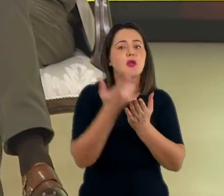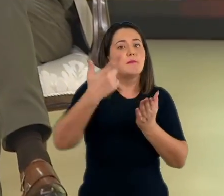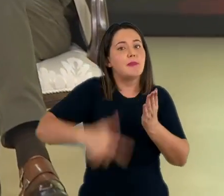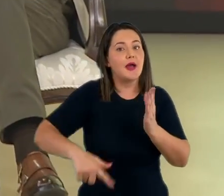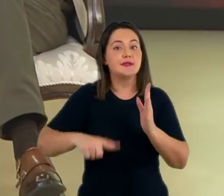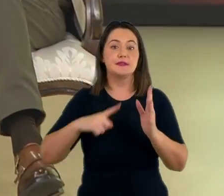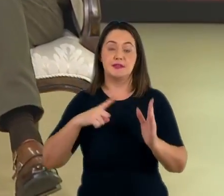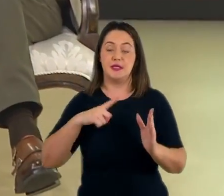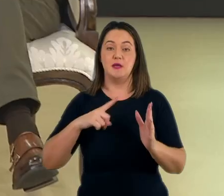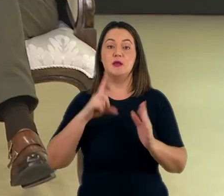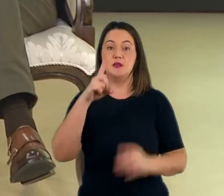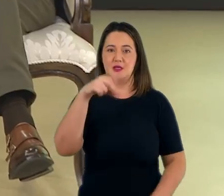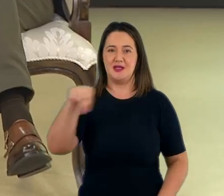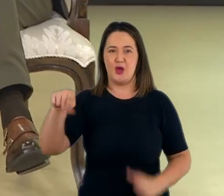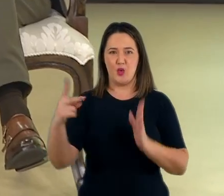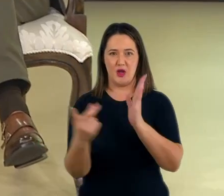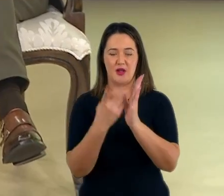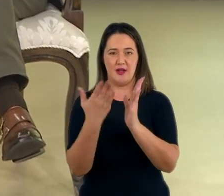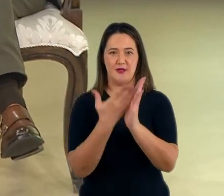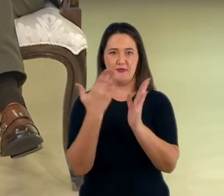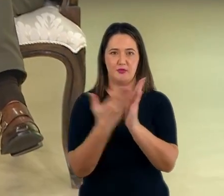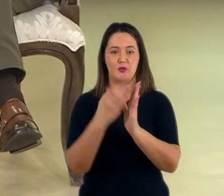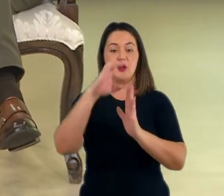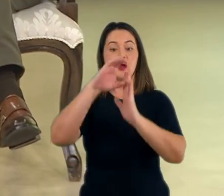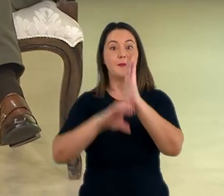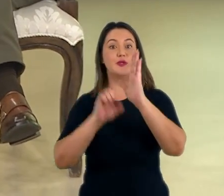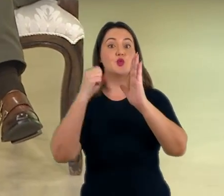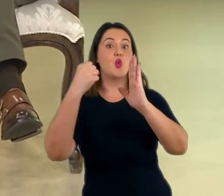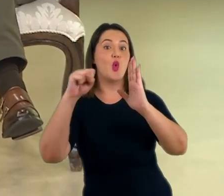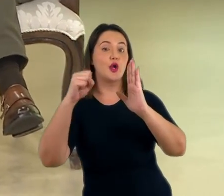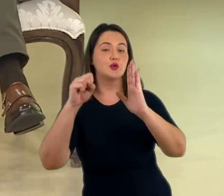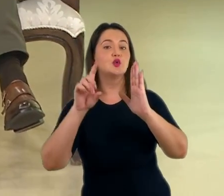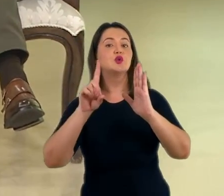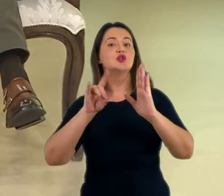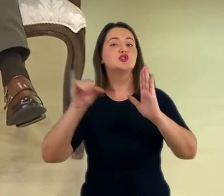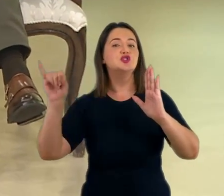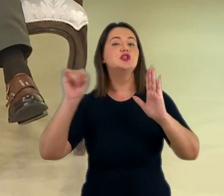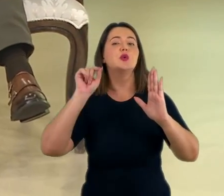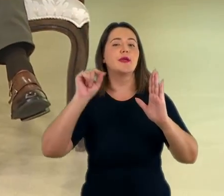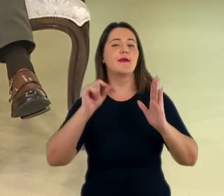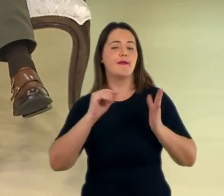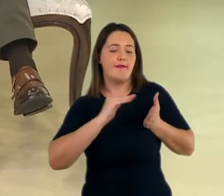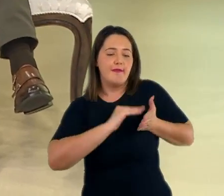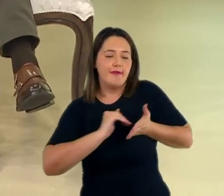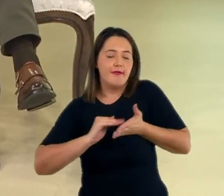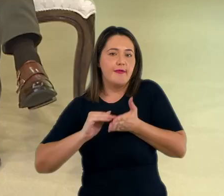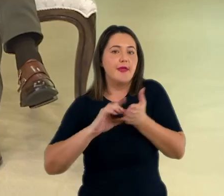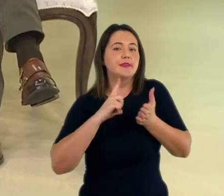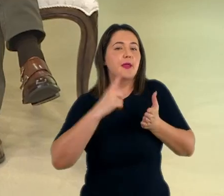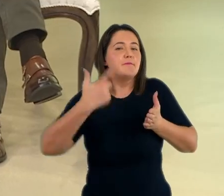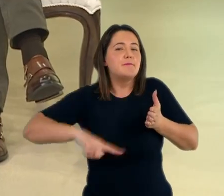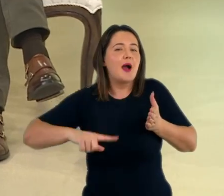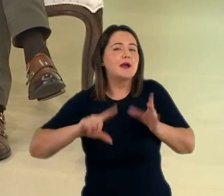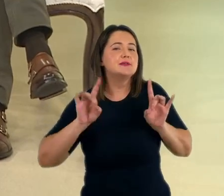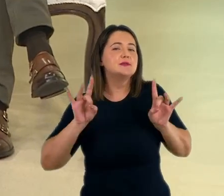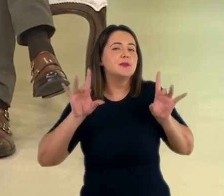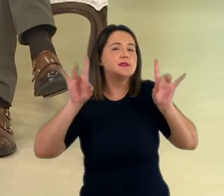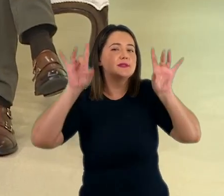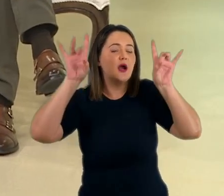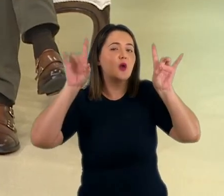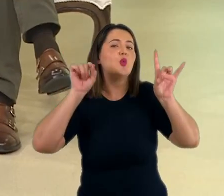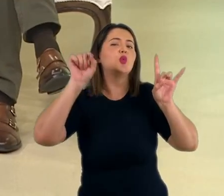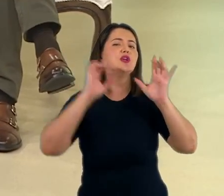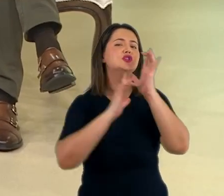veremos que na profecia de Daniel capítulo 8, o dia da expiação parece ter um significado adicional de algo que